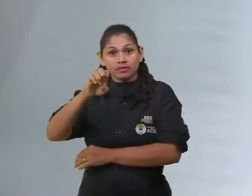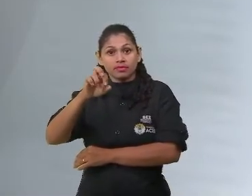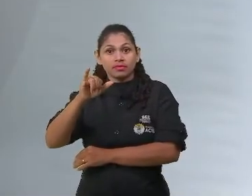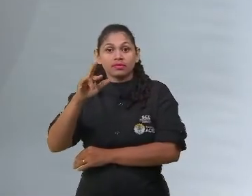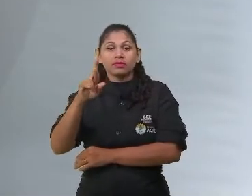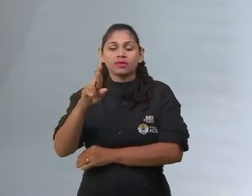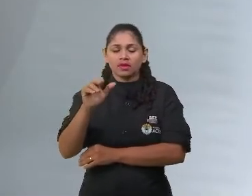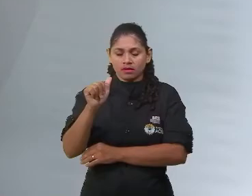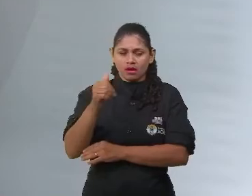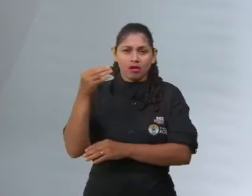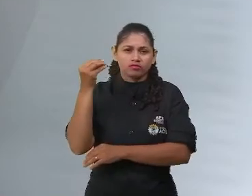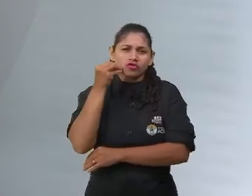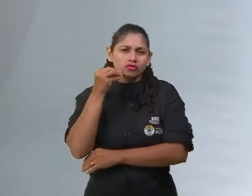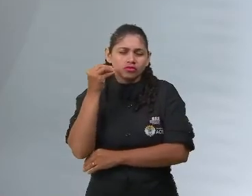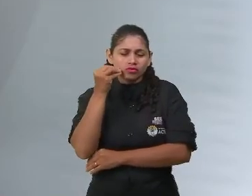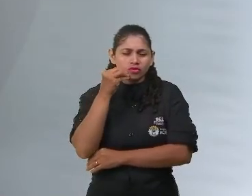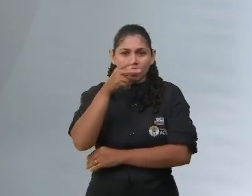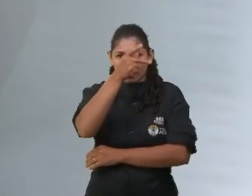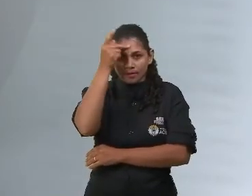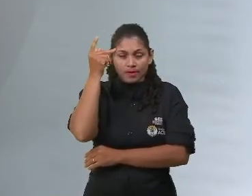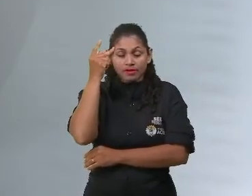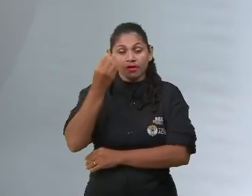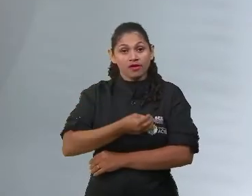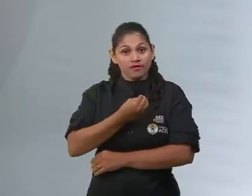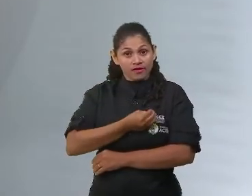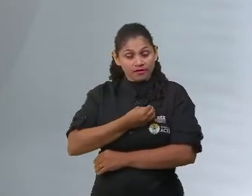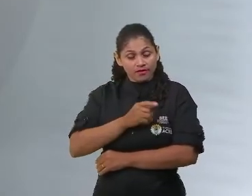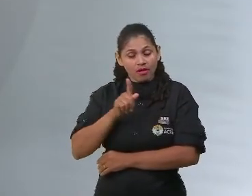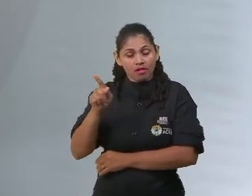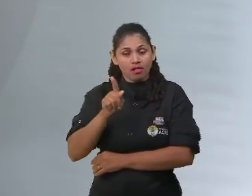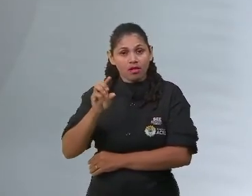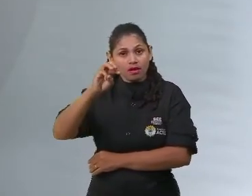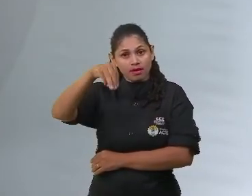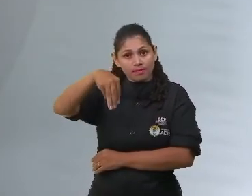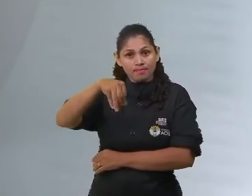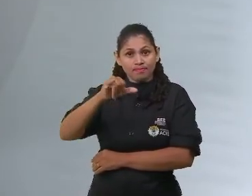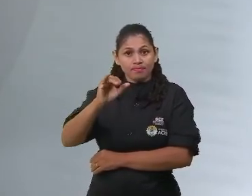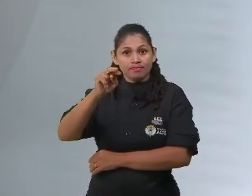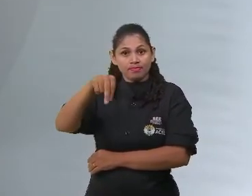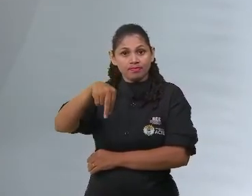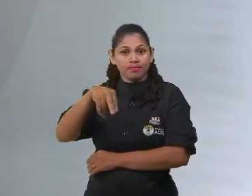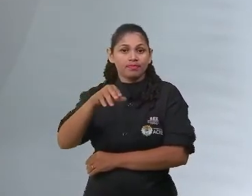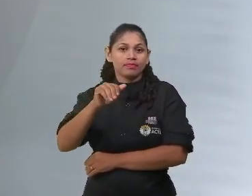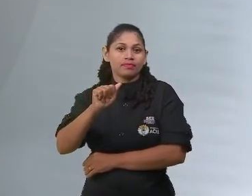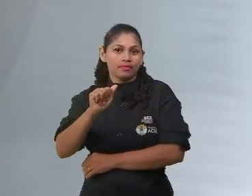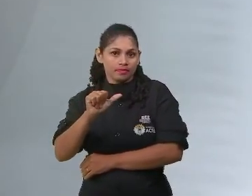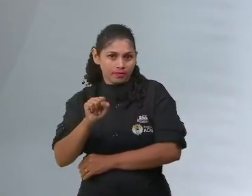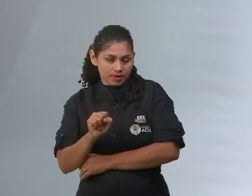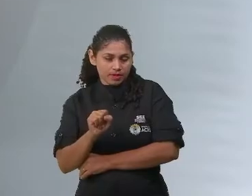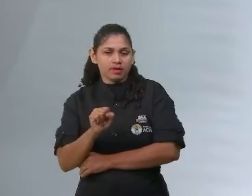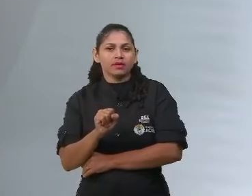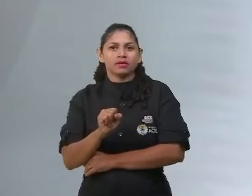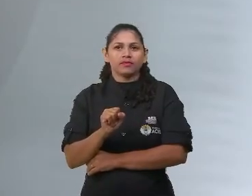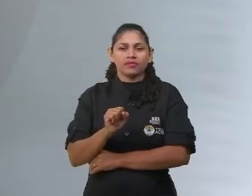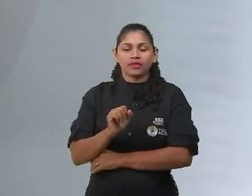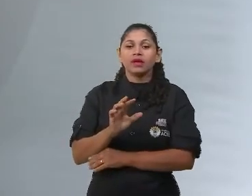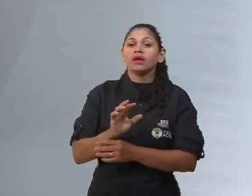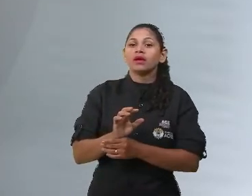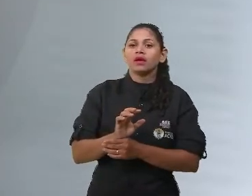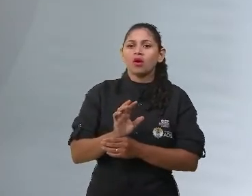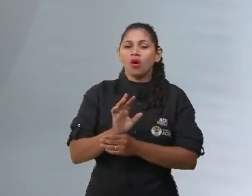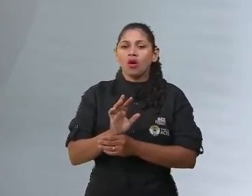tentativa, principalmente das pessoas que viviam ali em Minas Gerais, que viviam sobre o ciclo do ouro, que nós chamamos,